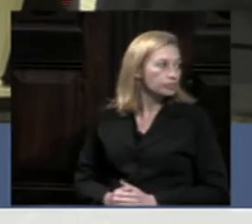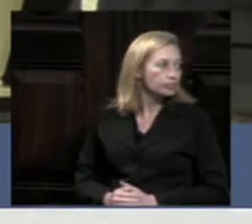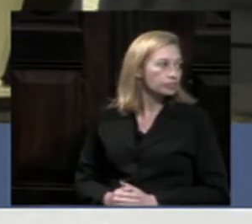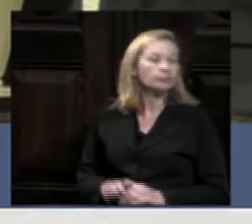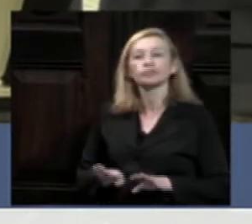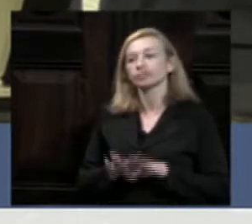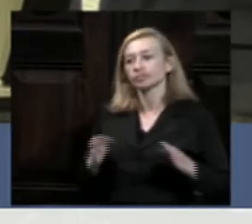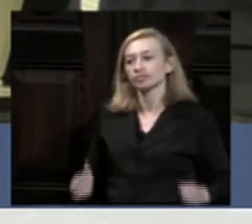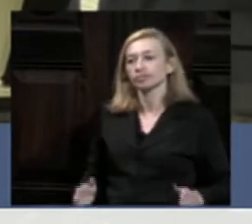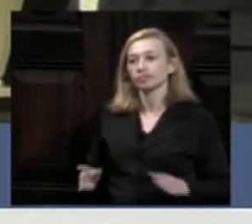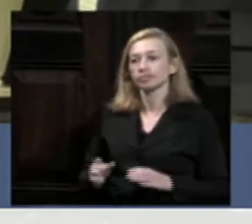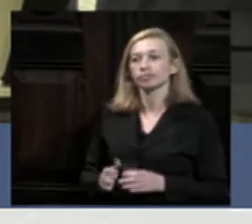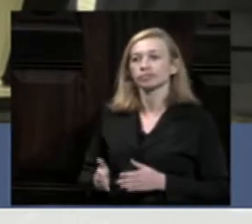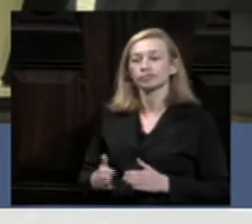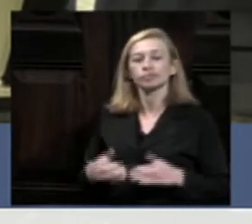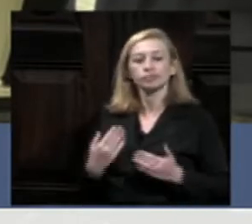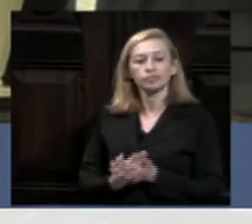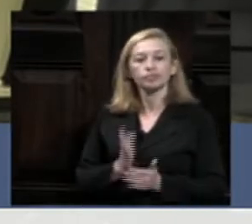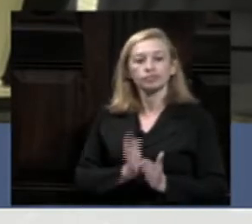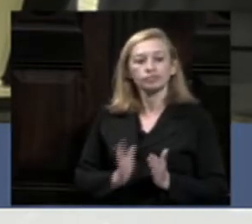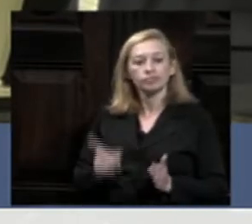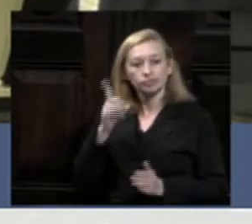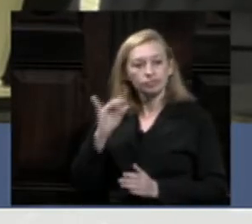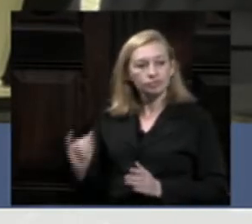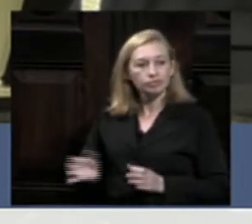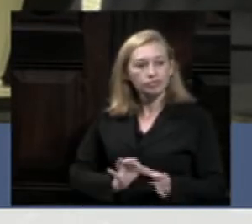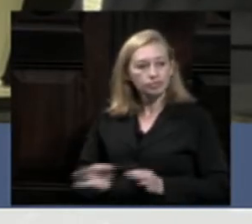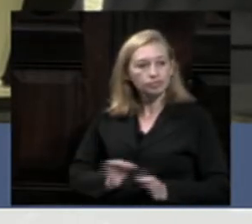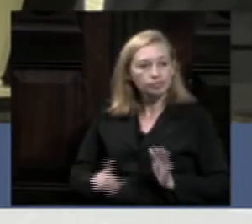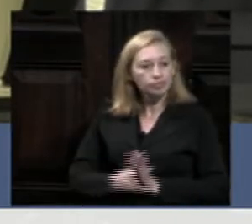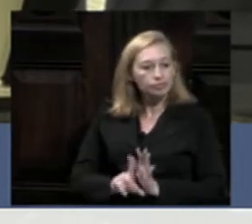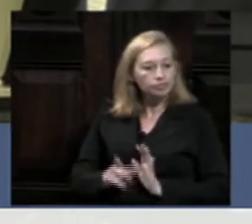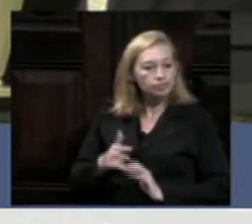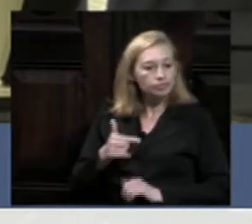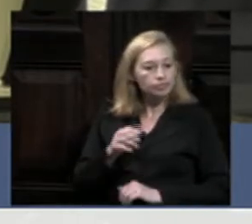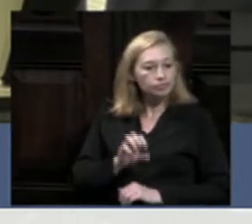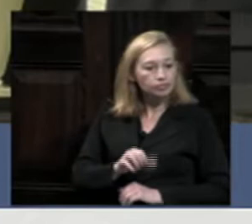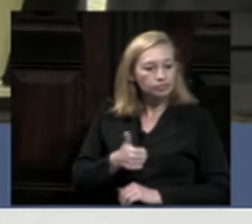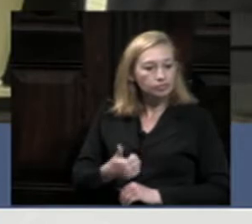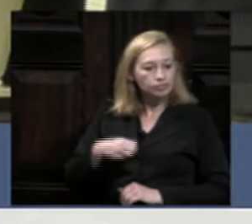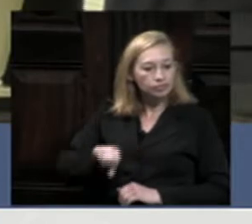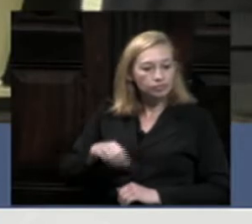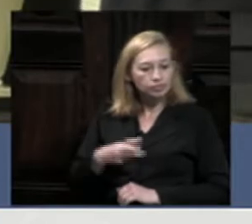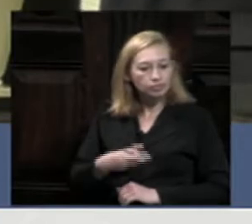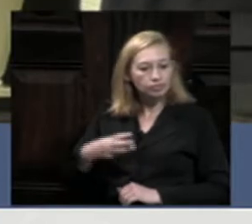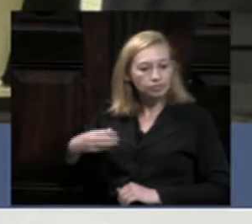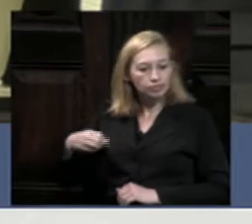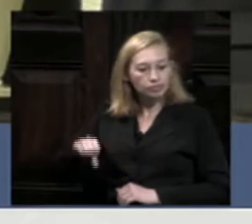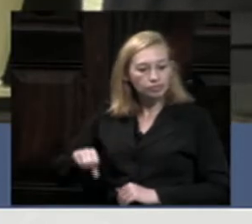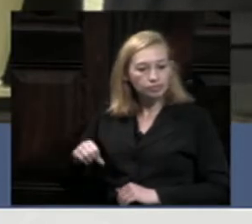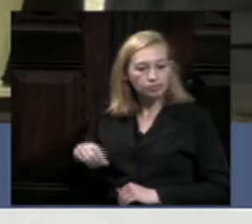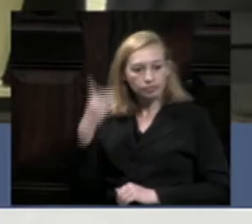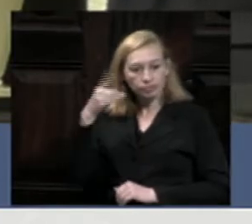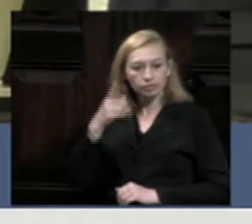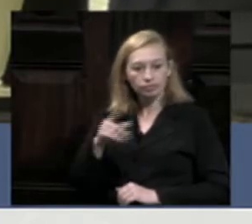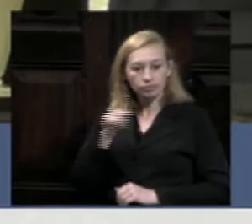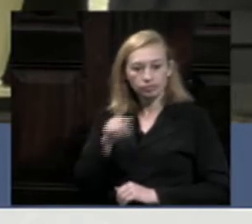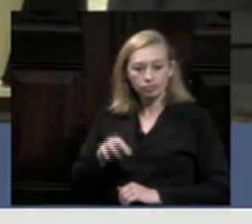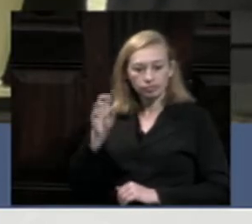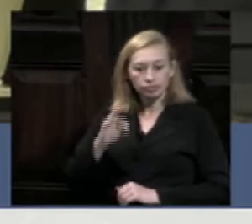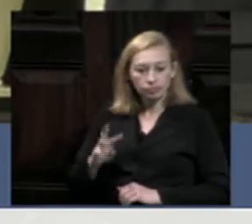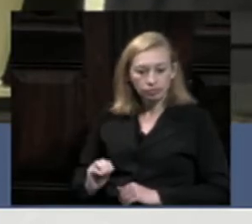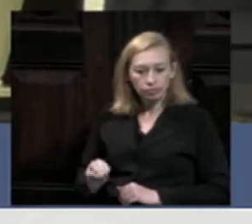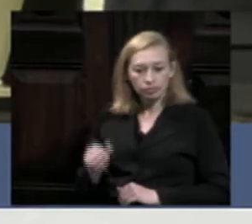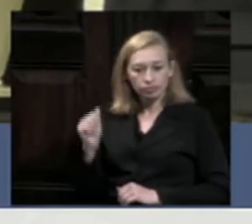Há sobre a mesa pedido de inclusão na ordem do dia projeto de lei número 1939 de 2016, deputado Zito. Senhores que aprovam nessa comissão,